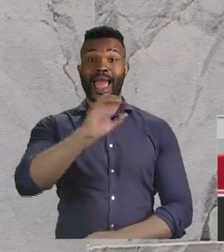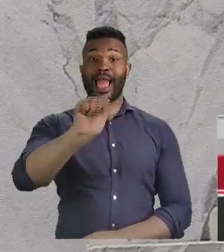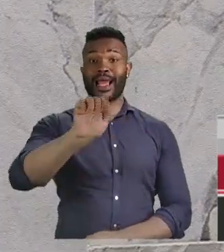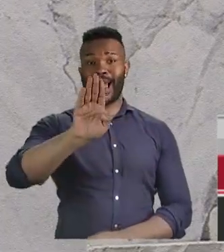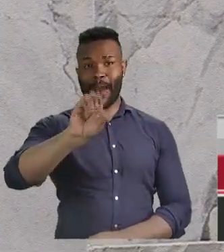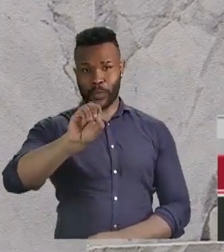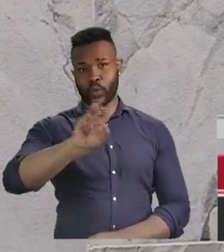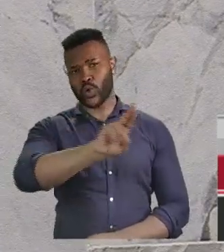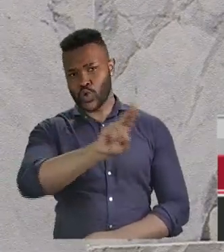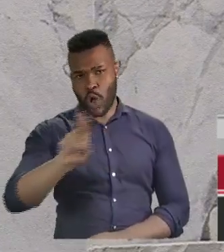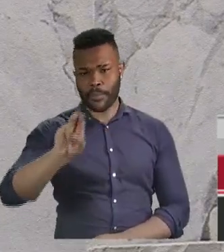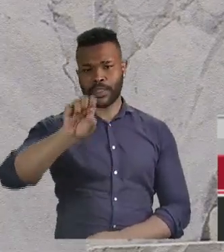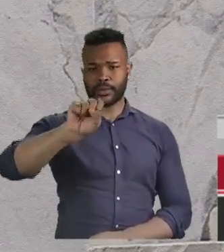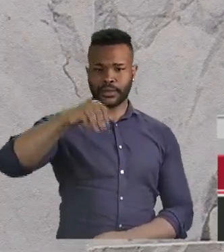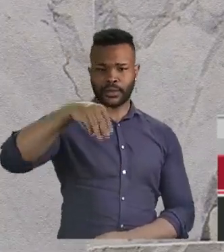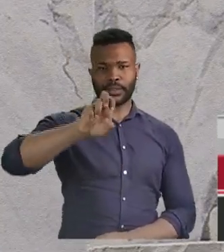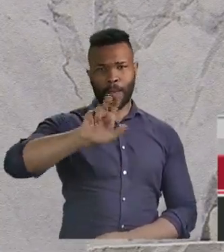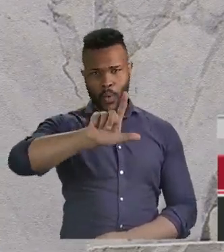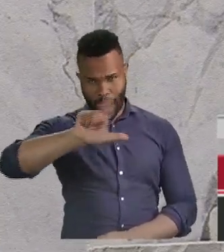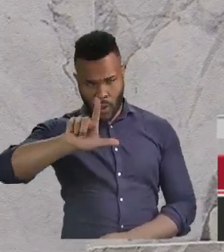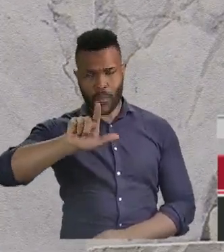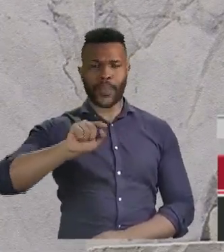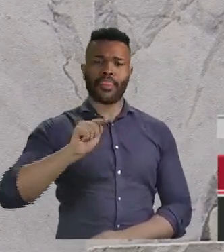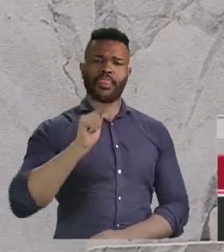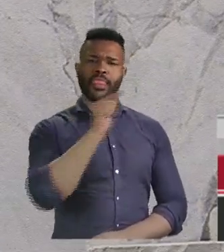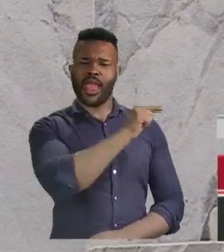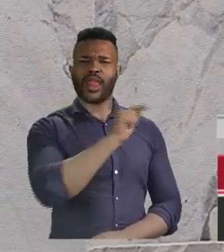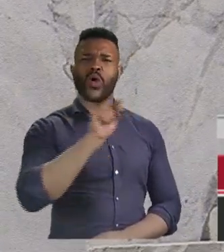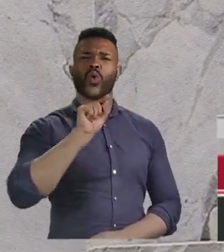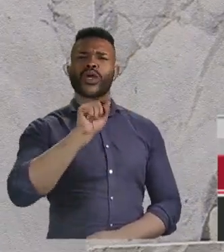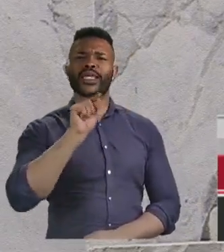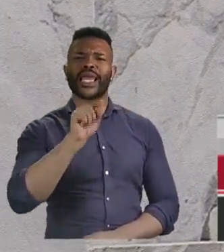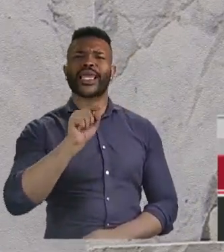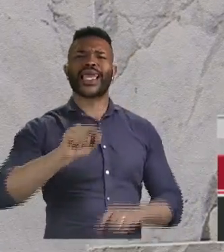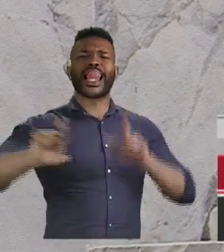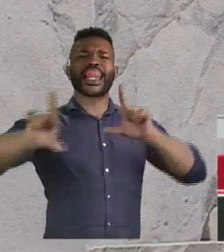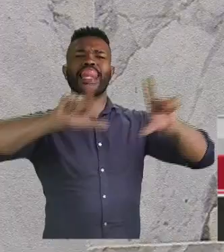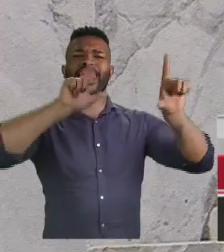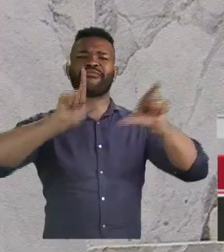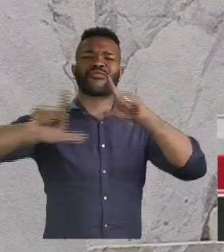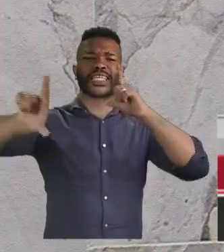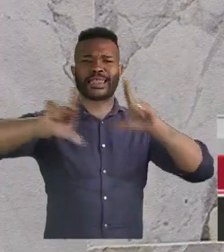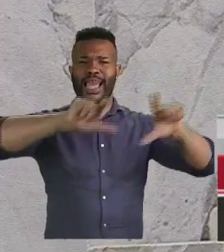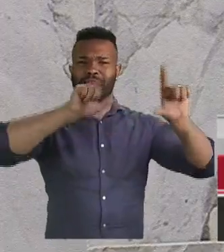Samuel Ribeiro da Silva. Ele era conhecido como Levita Samuel Ribeiro.